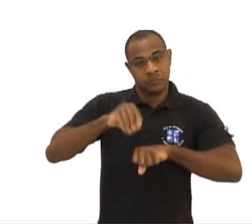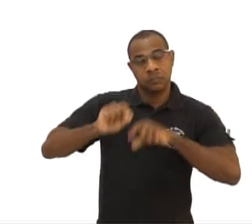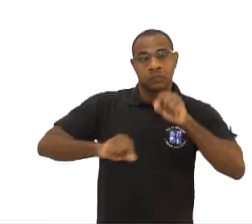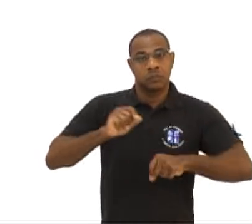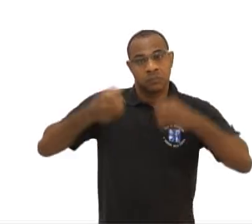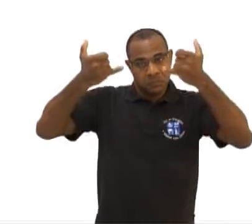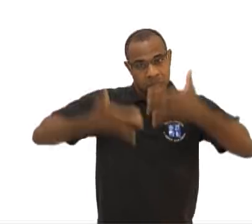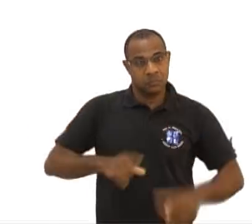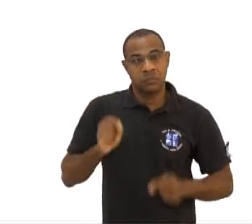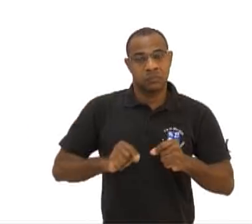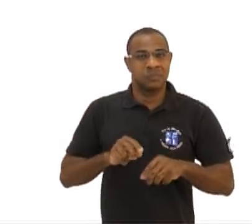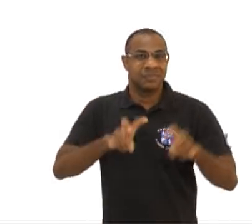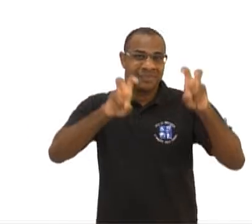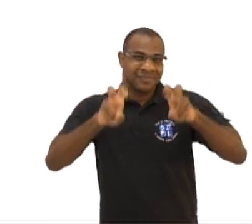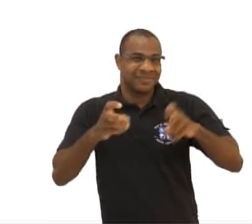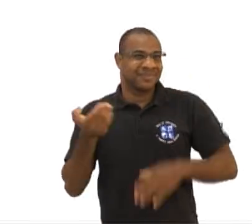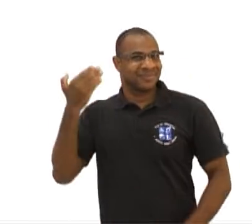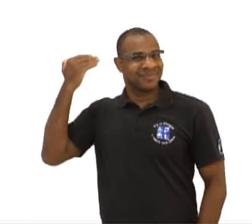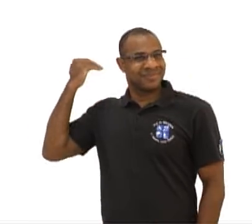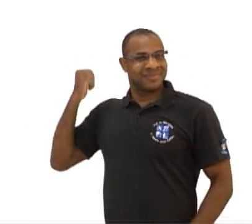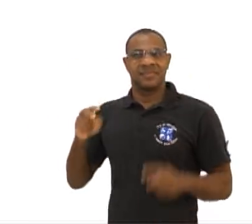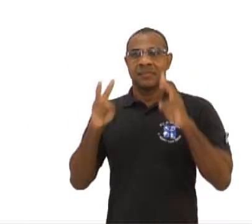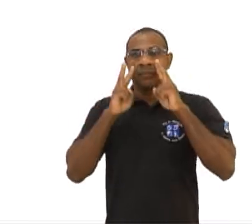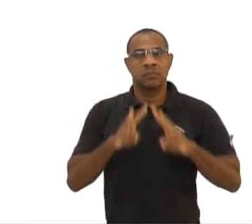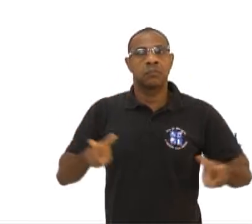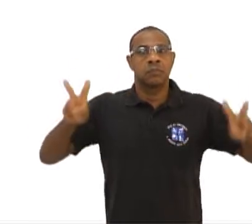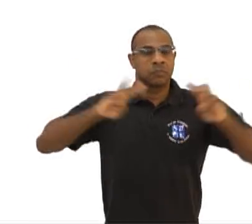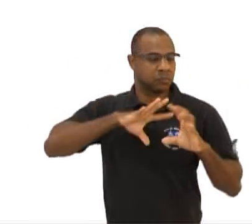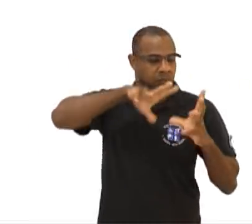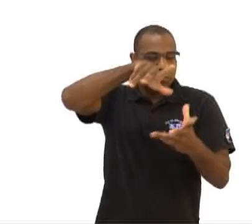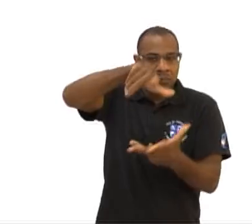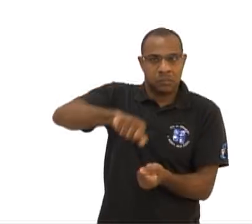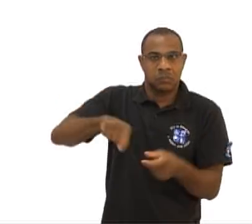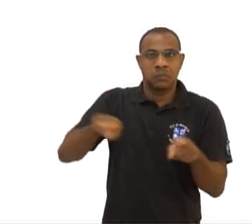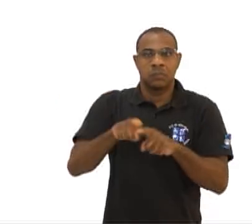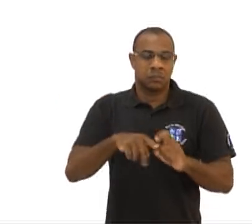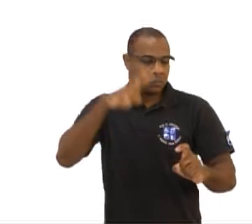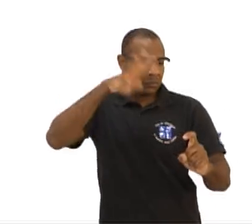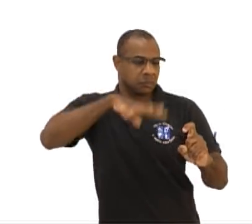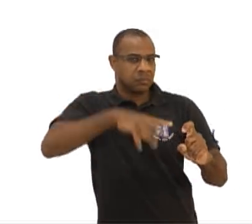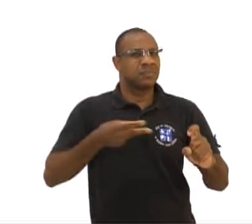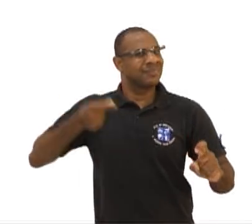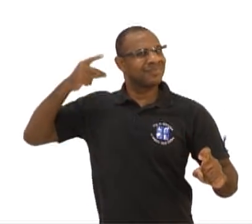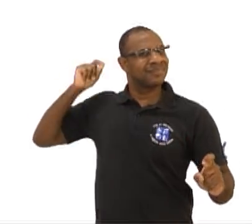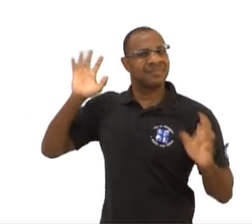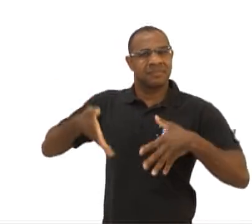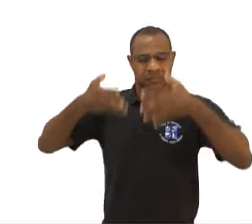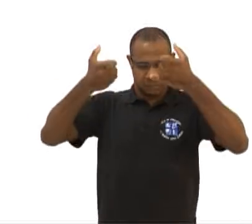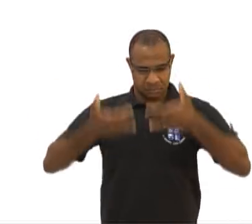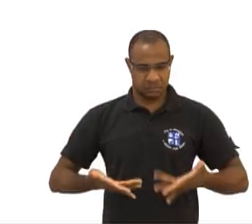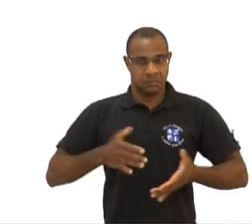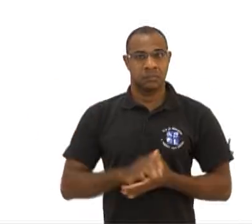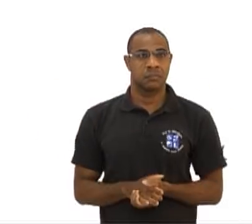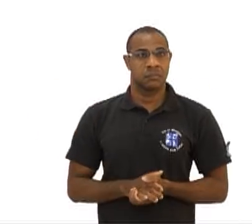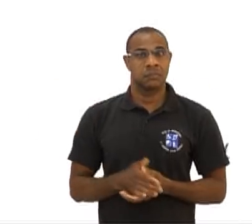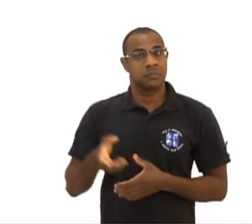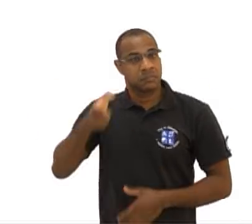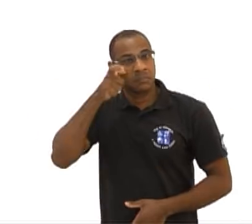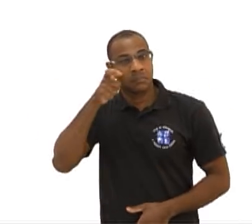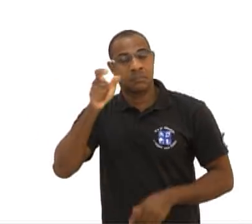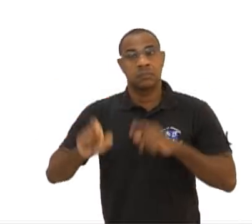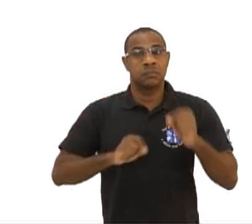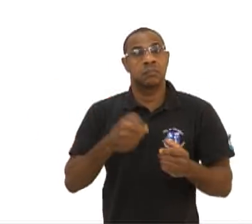vamos retomar os temas de cosmovisão e mitologias, o que nós já tínhamos visto em aulas anteriores. Vamos assistir